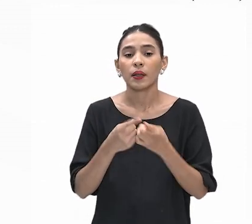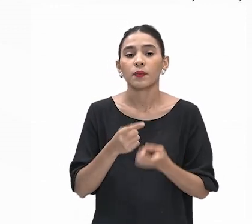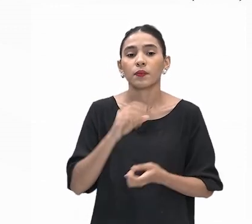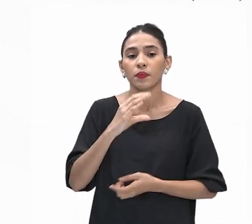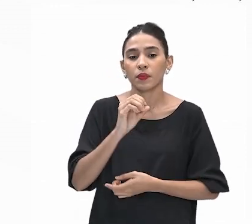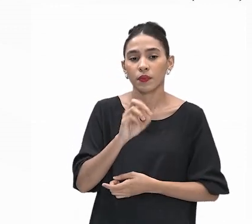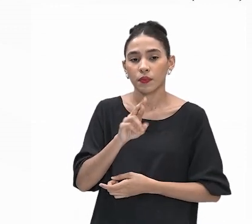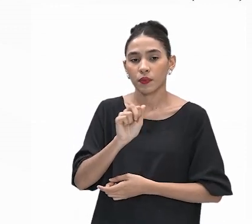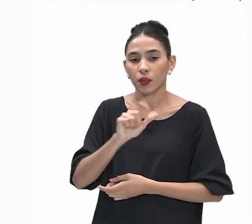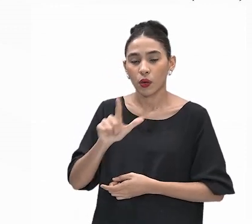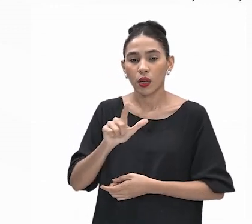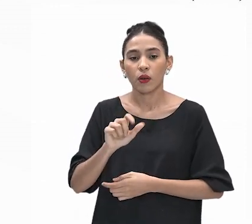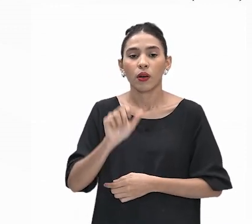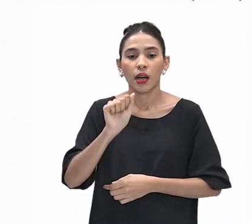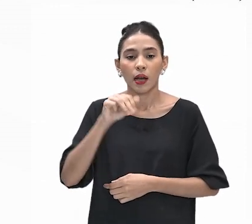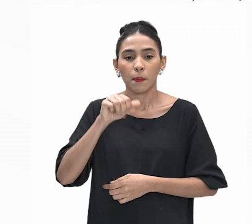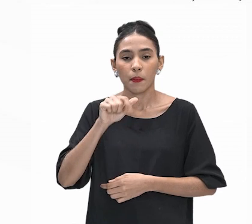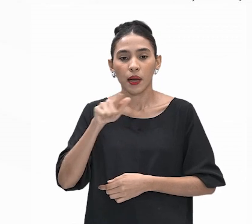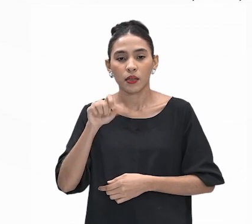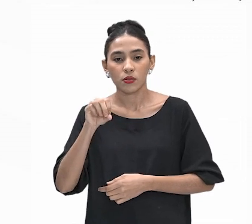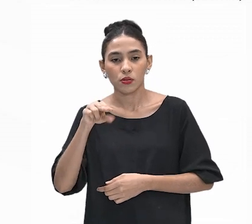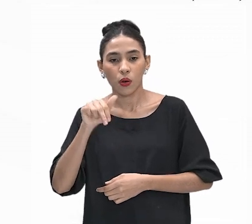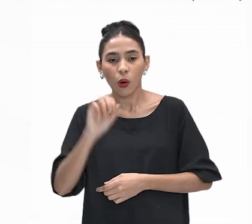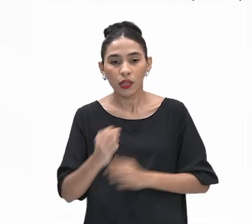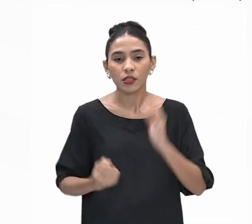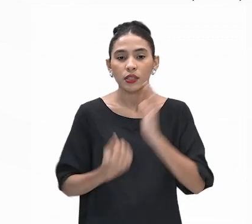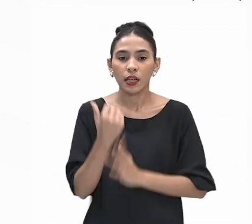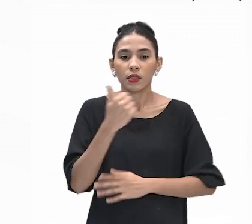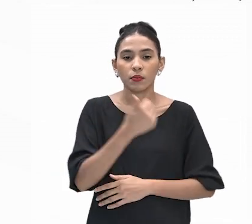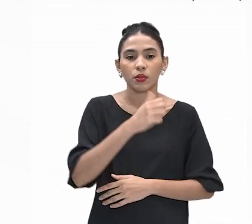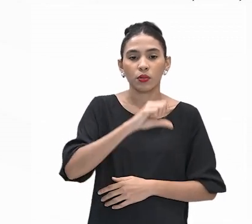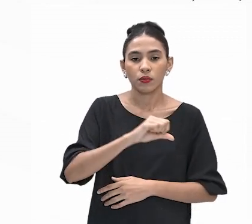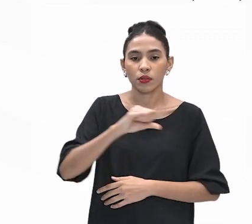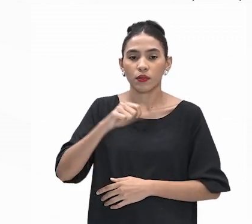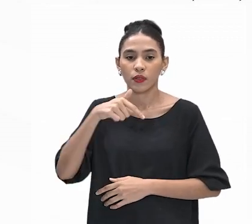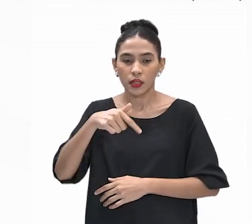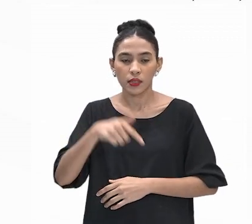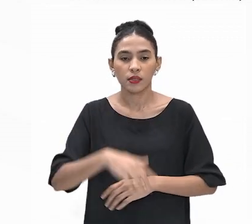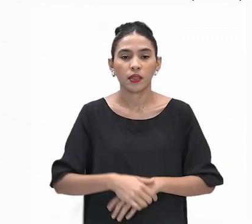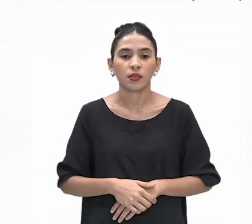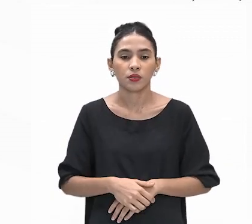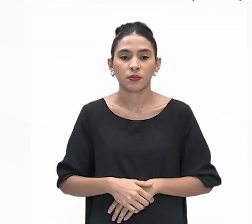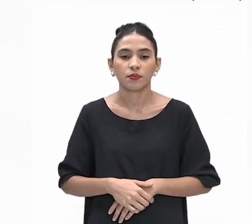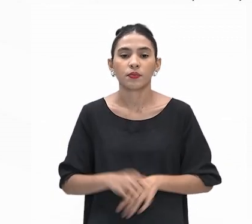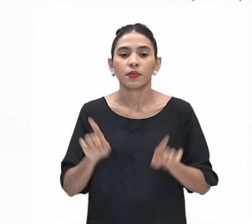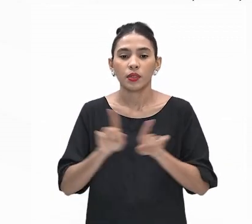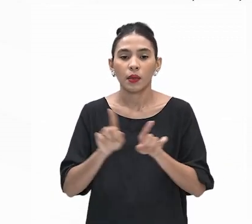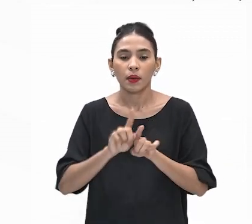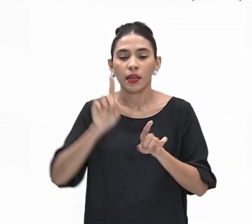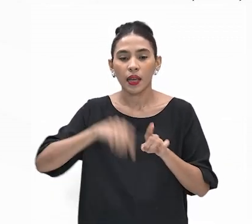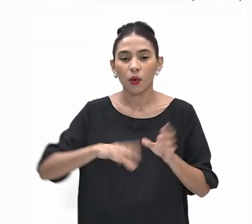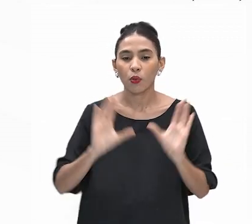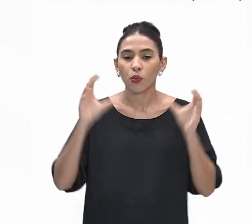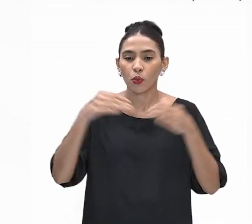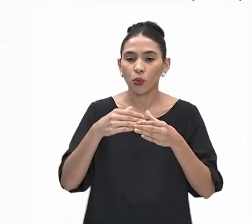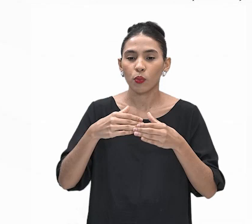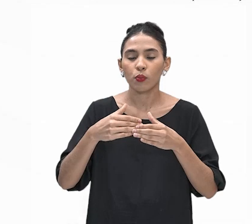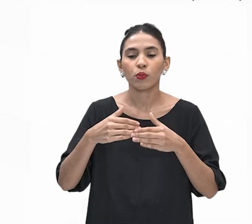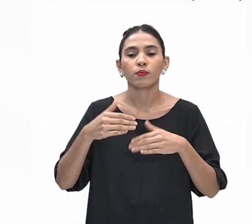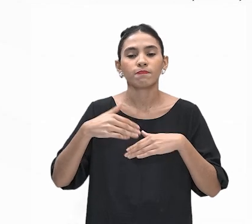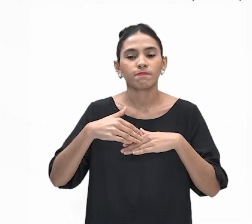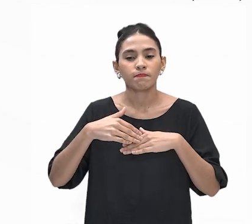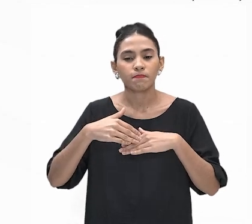de música erudita e arte da Secretaria de Cultura, o Coral do Amazonas é considerado o grupo mais tradicional